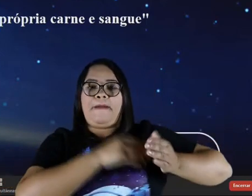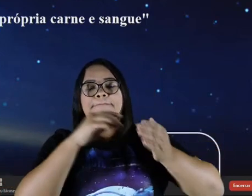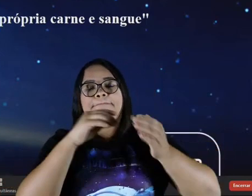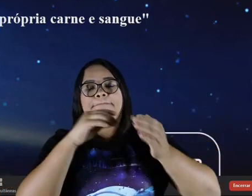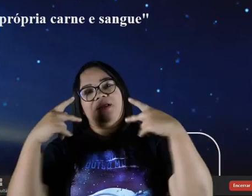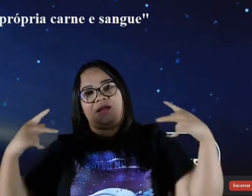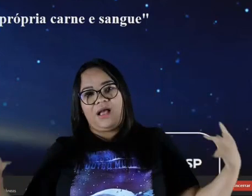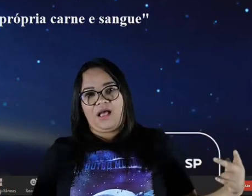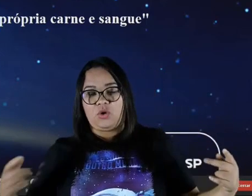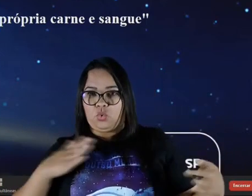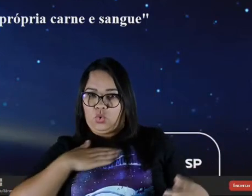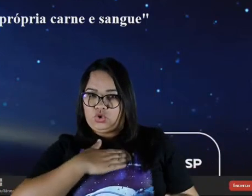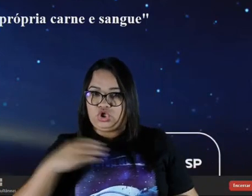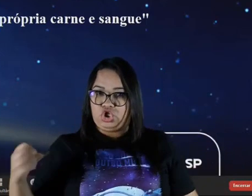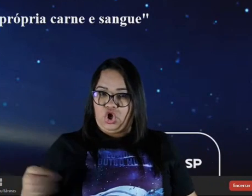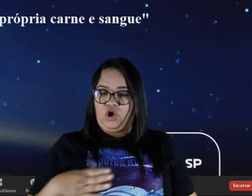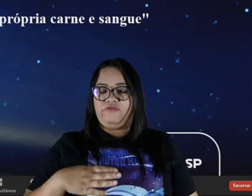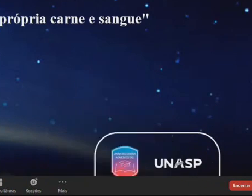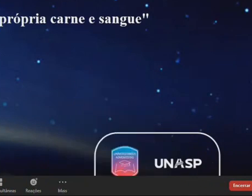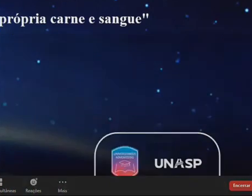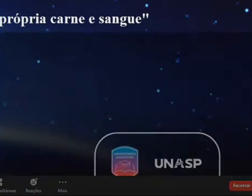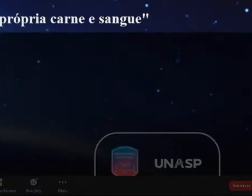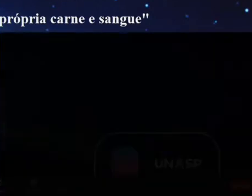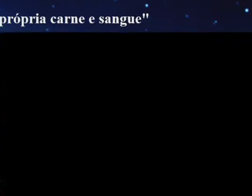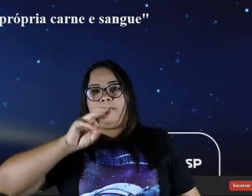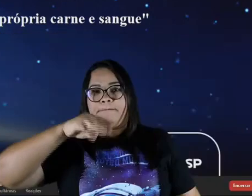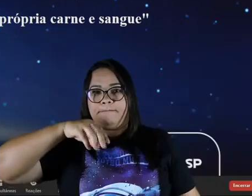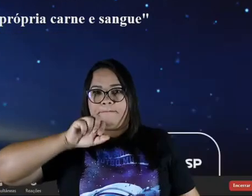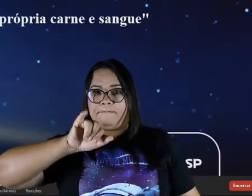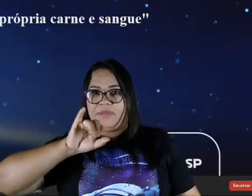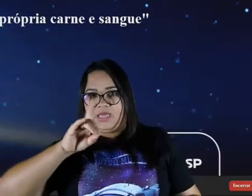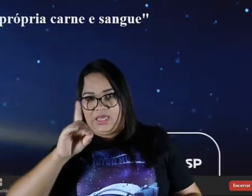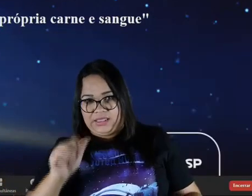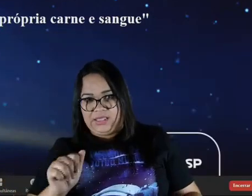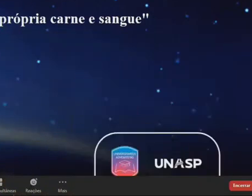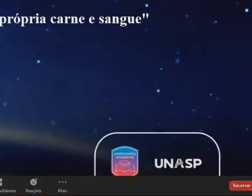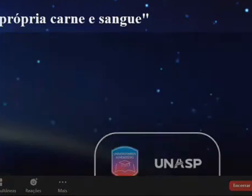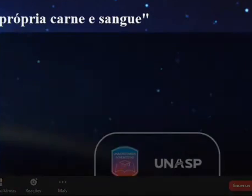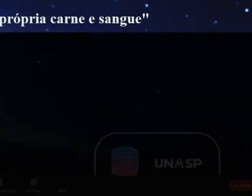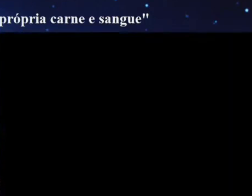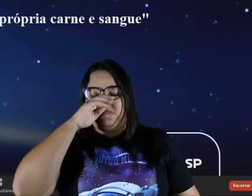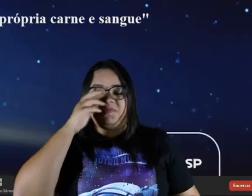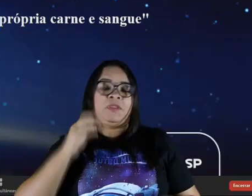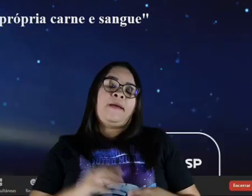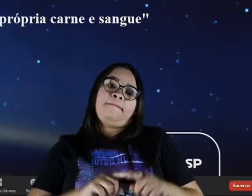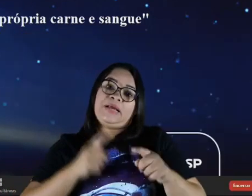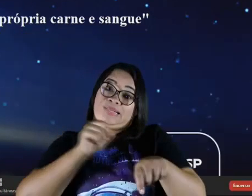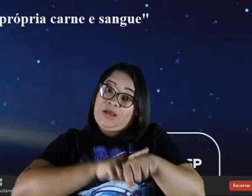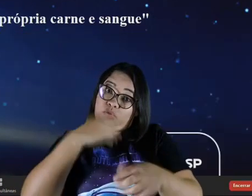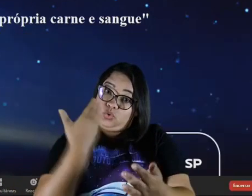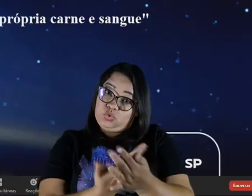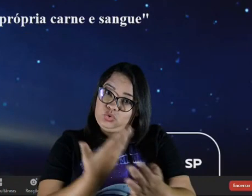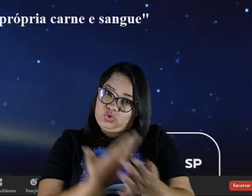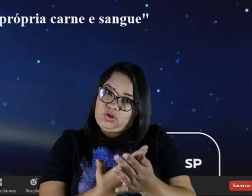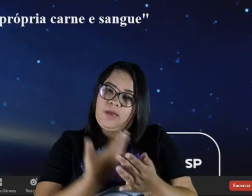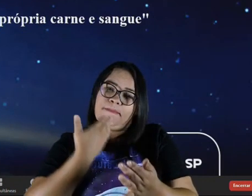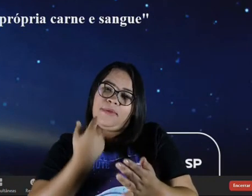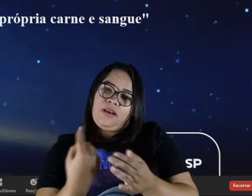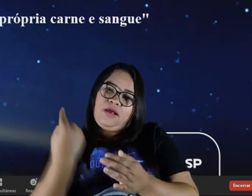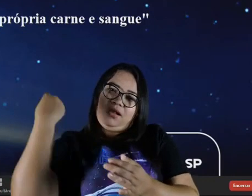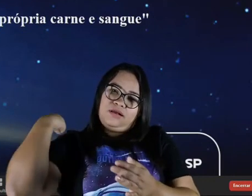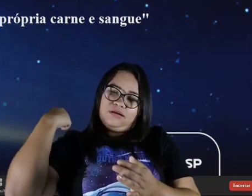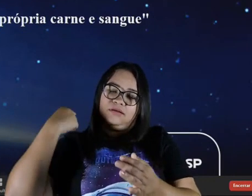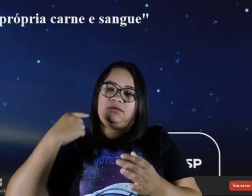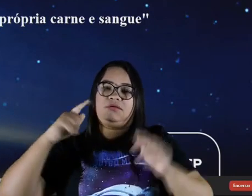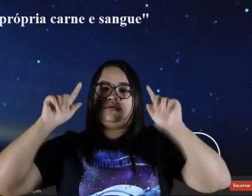Almeida Atualizada, eu prego com essa, eu uso livros com essa, mas na hora do estudo, eu vou aos originais grego, hebraico